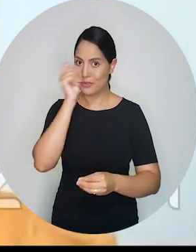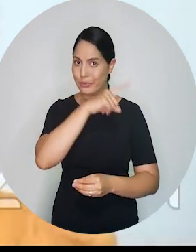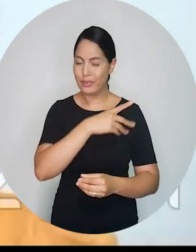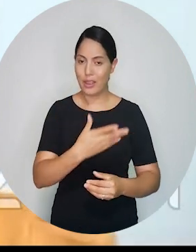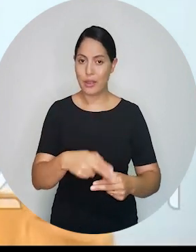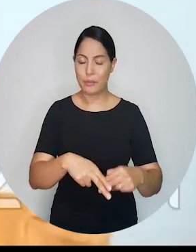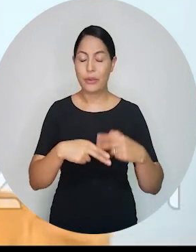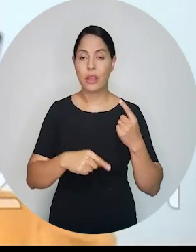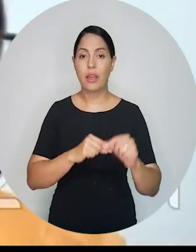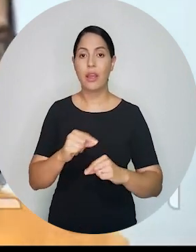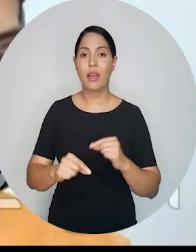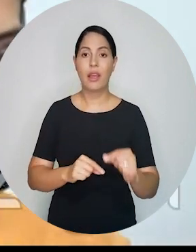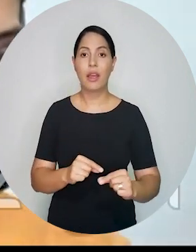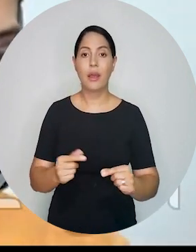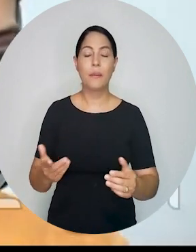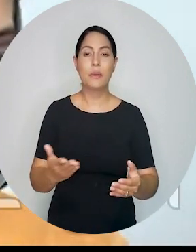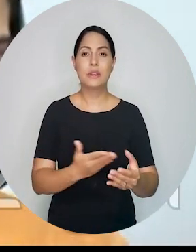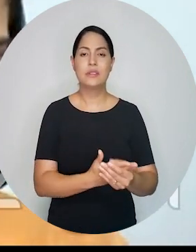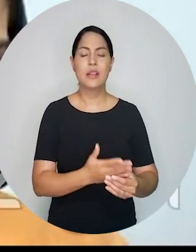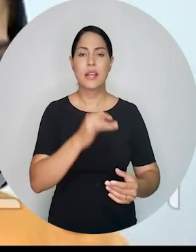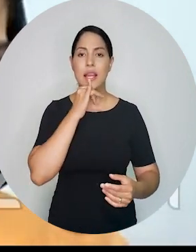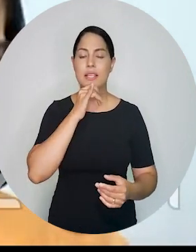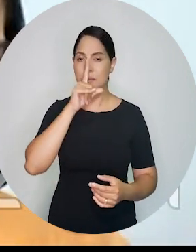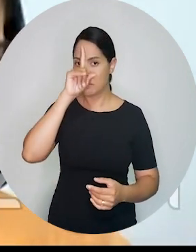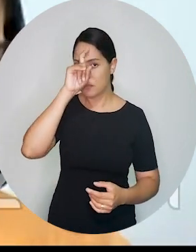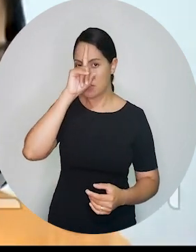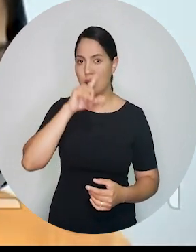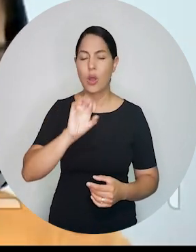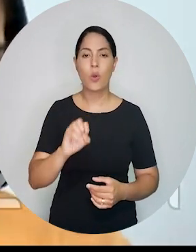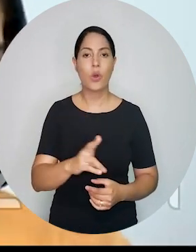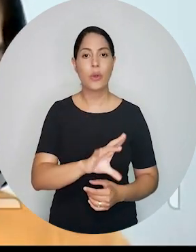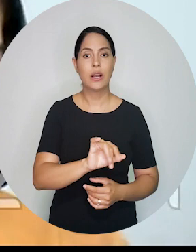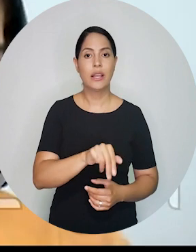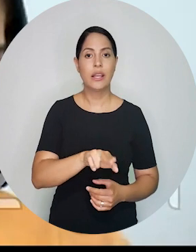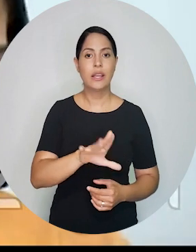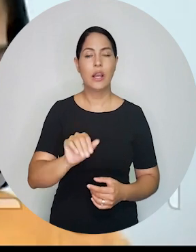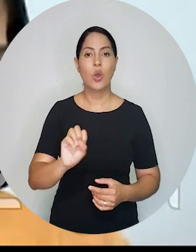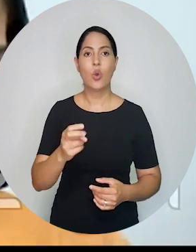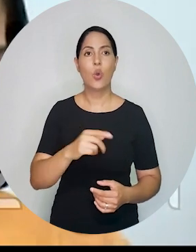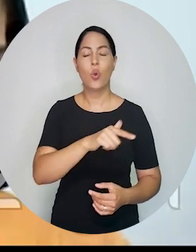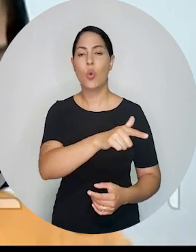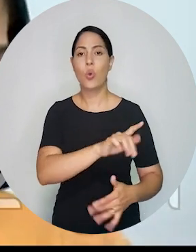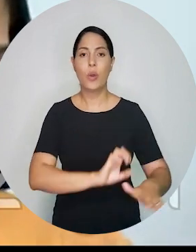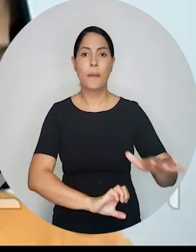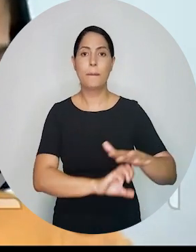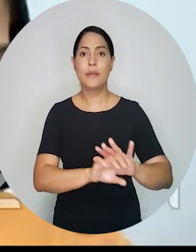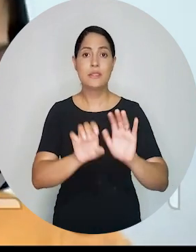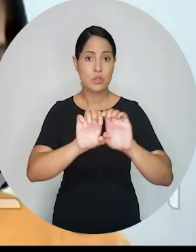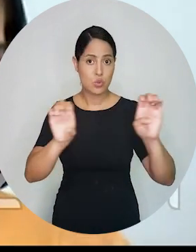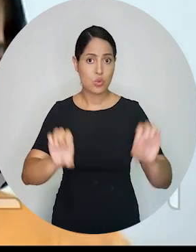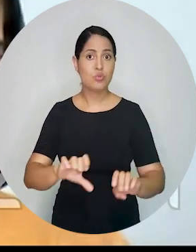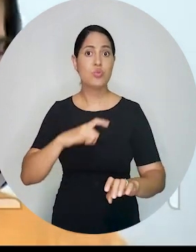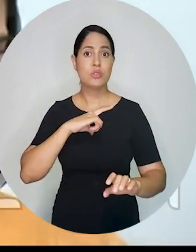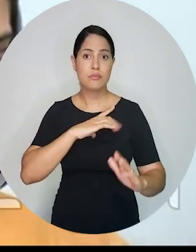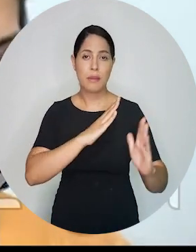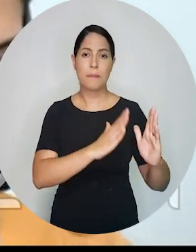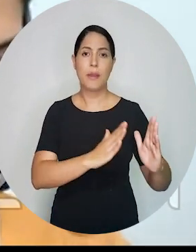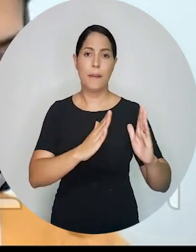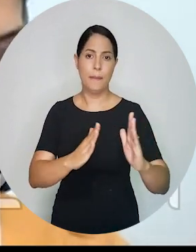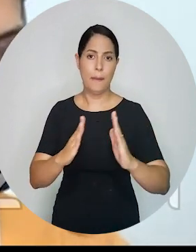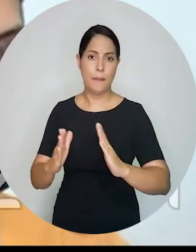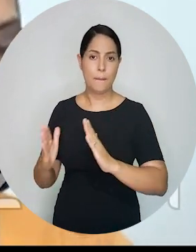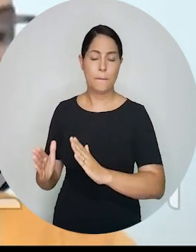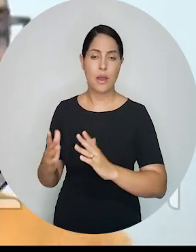como fluxo, como funcionamento, entender que um hospital, uma clínica ou qualquer outra empresa é uma estrutura